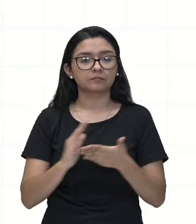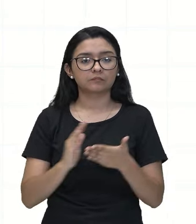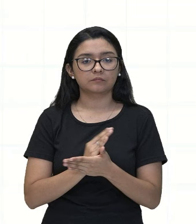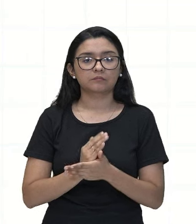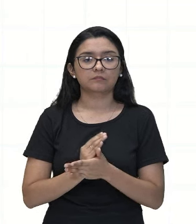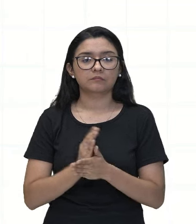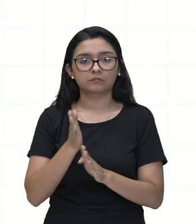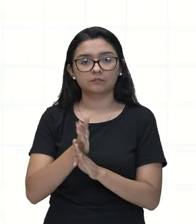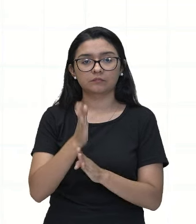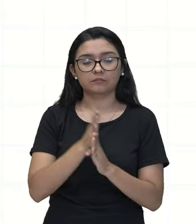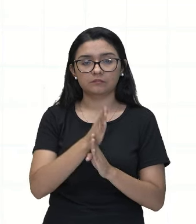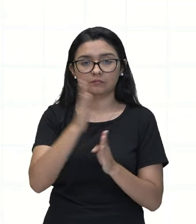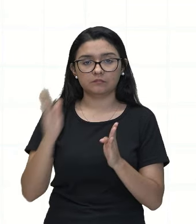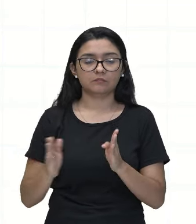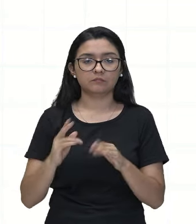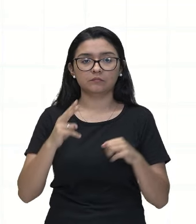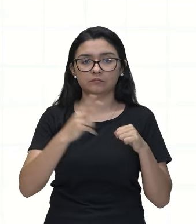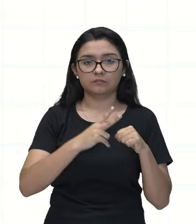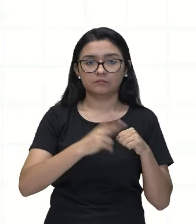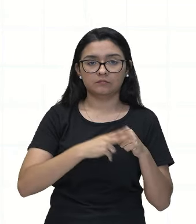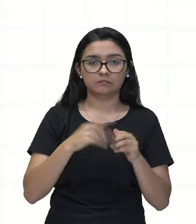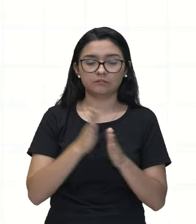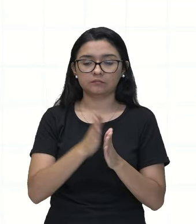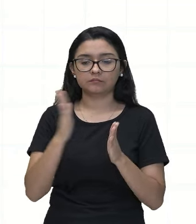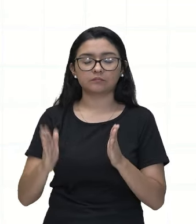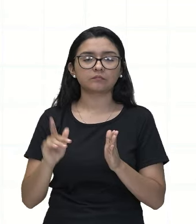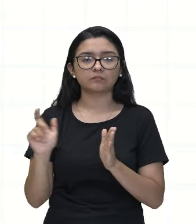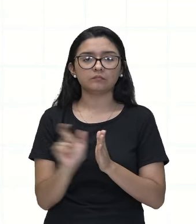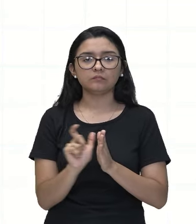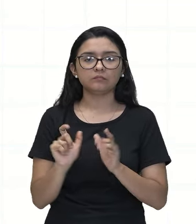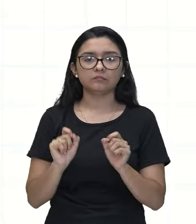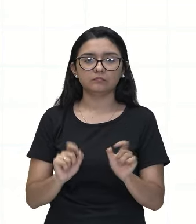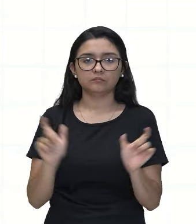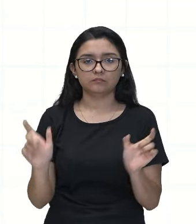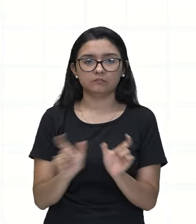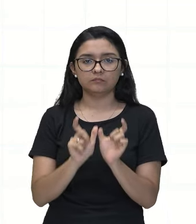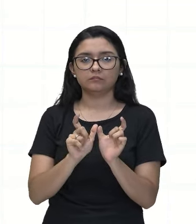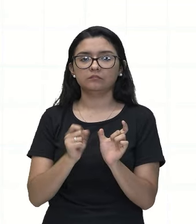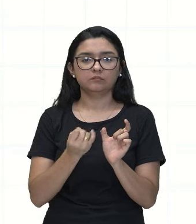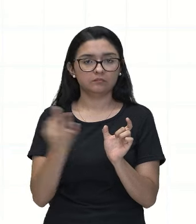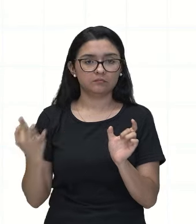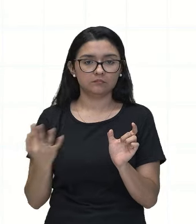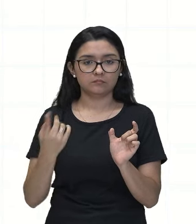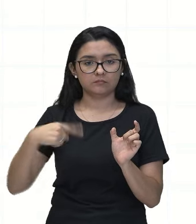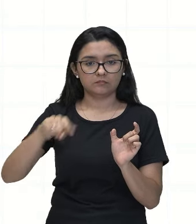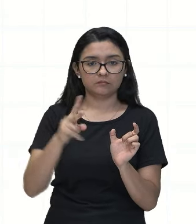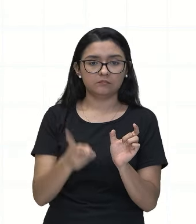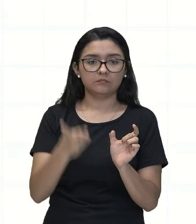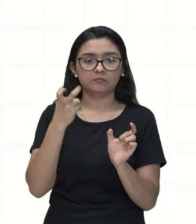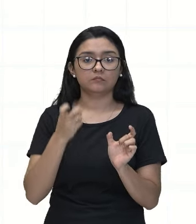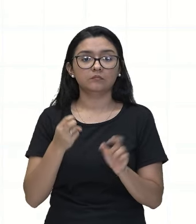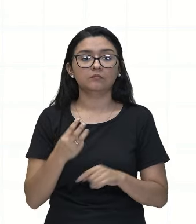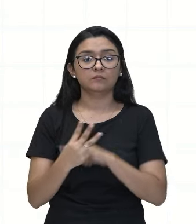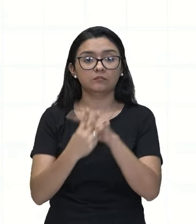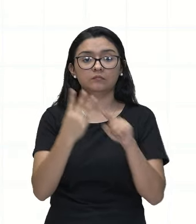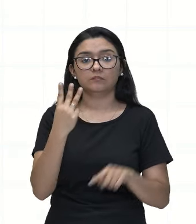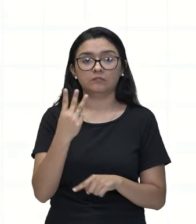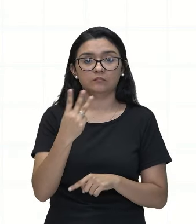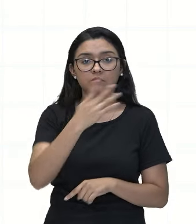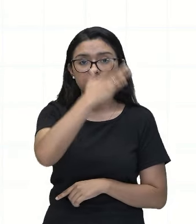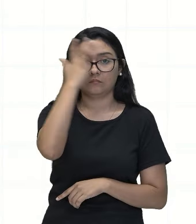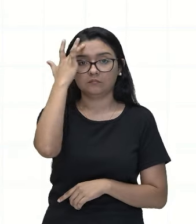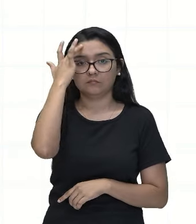né aí palavras eh expressas no plural como vocês podem ver três pessoas sign fica mais de uma